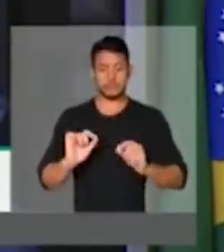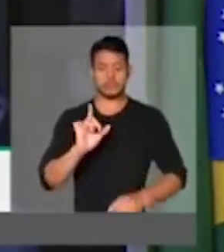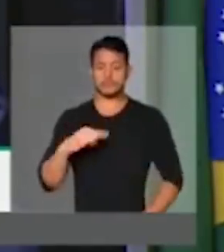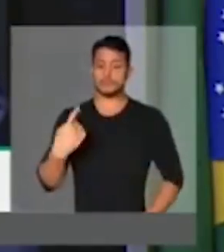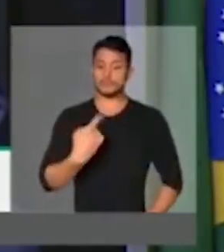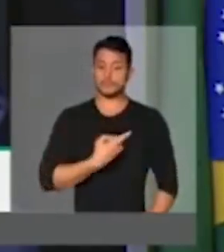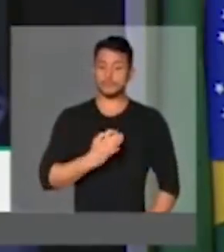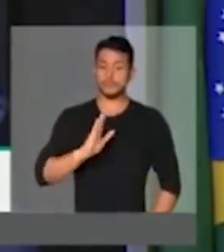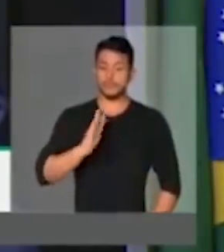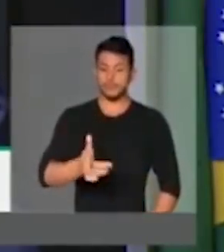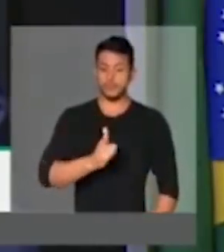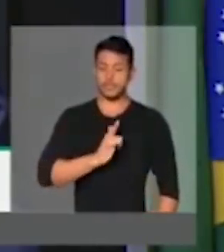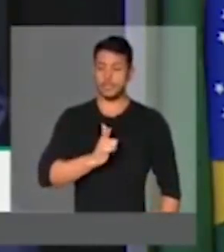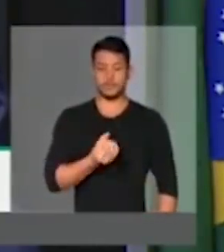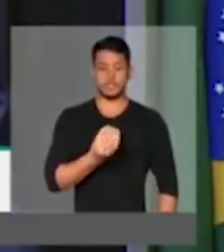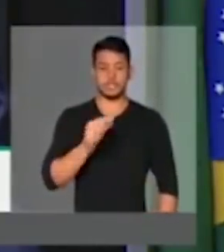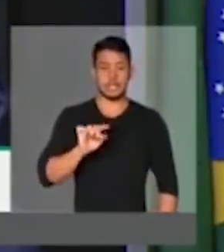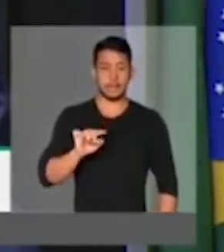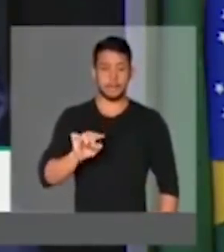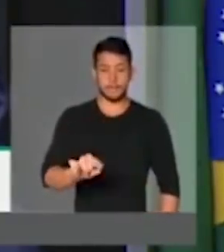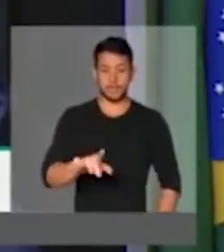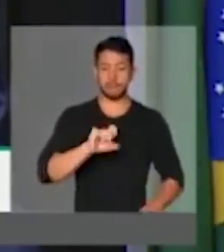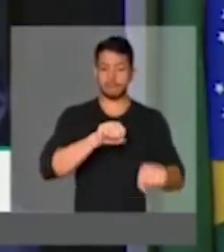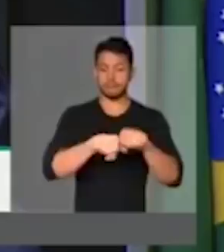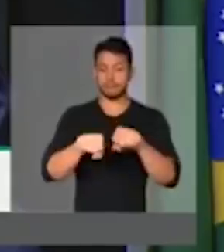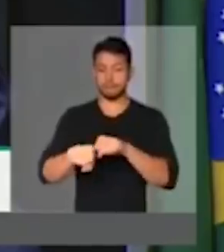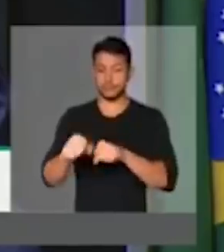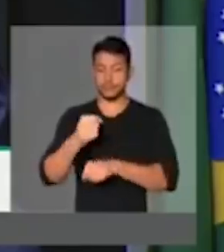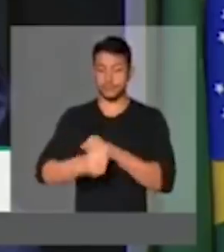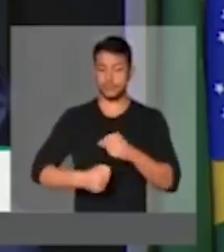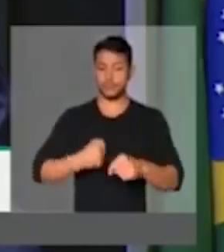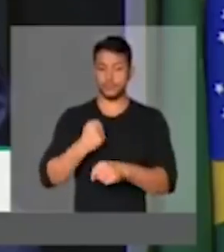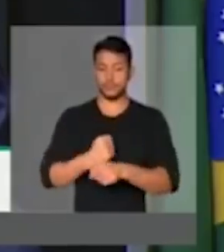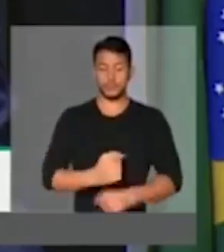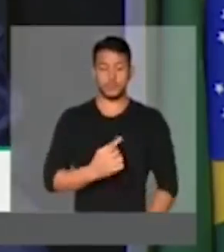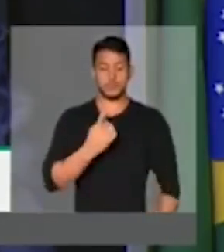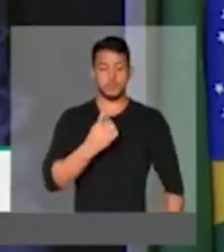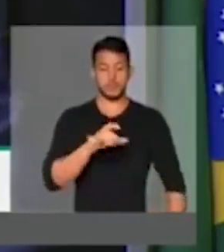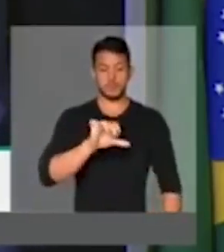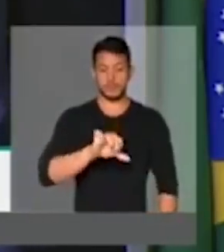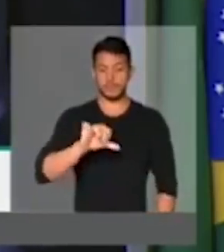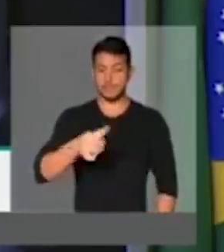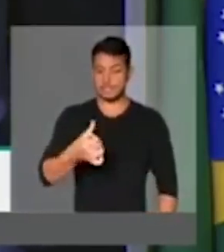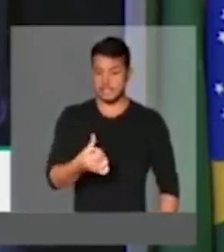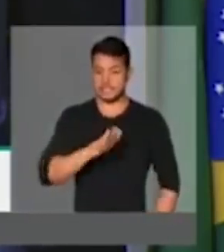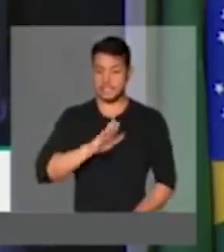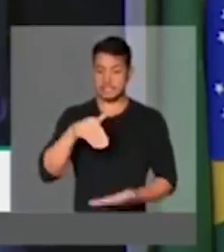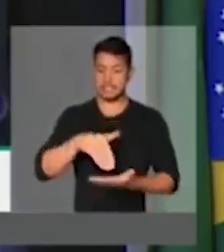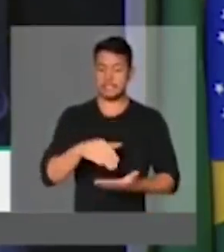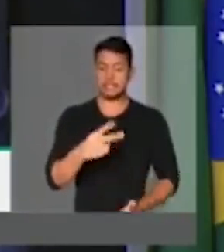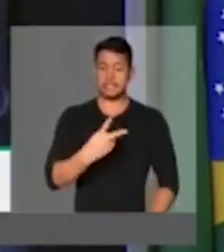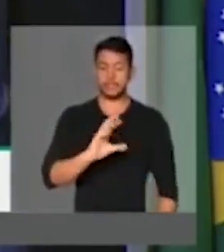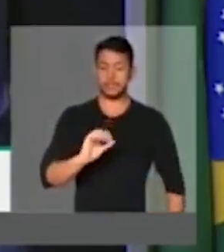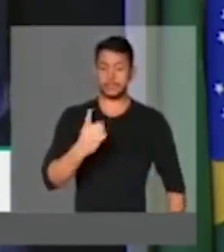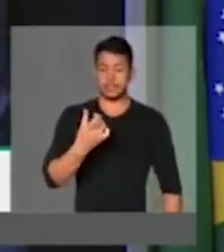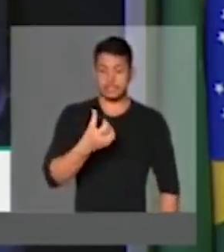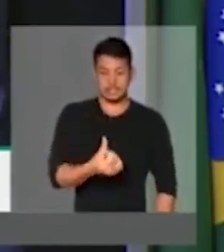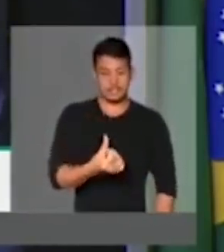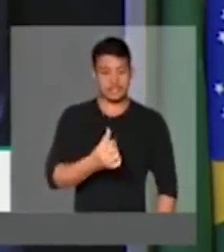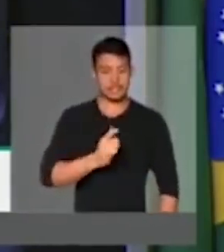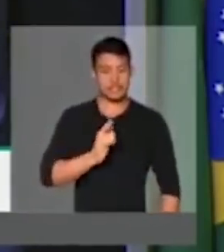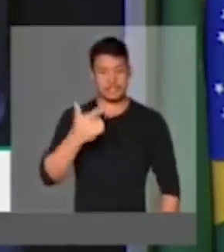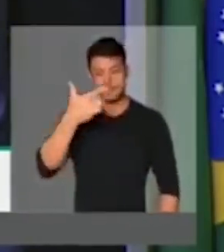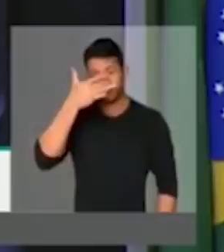mais de 60 mil homicídios por ano. De 1996 até 2016, a gente teve mais de 1 milhão de